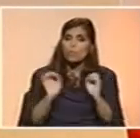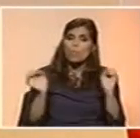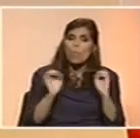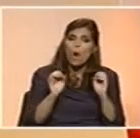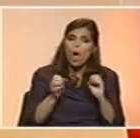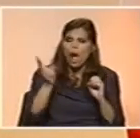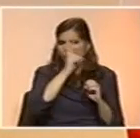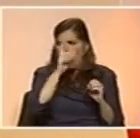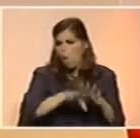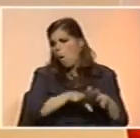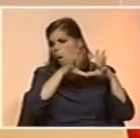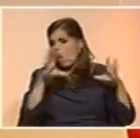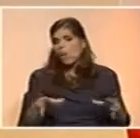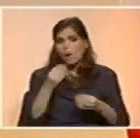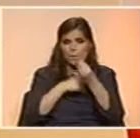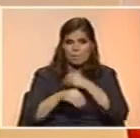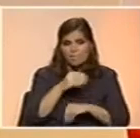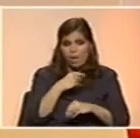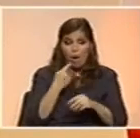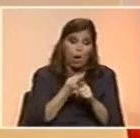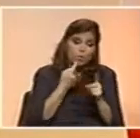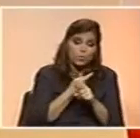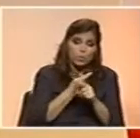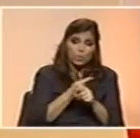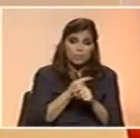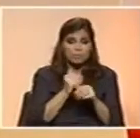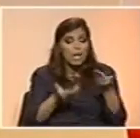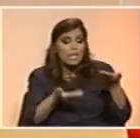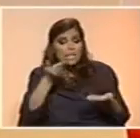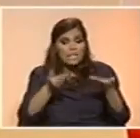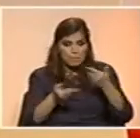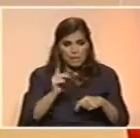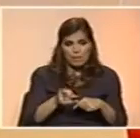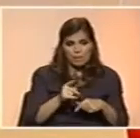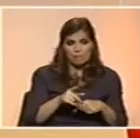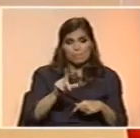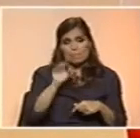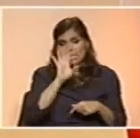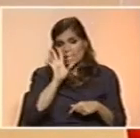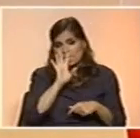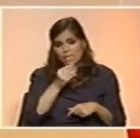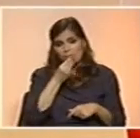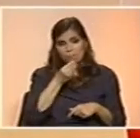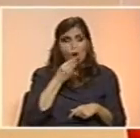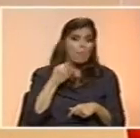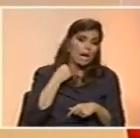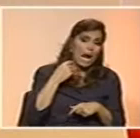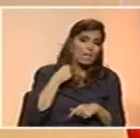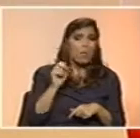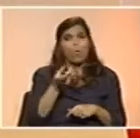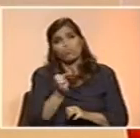alimentação. Tenham uma alimentação regrada e saudável. E depois a questão se é uma alimentação omnívora, se é uma alimentação